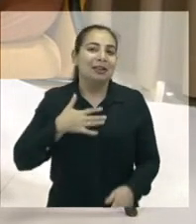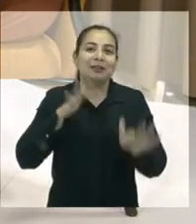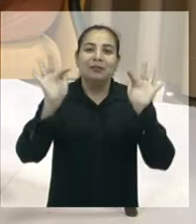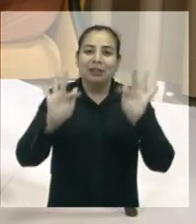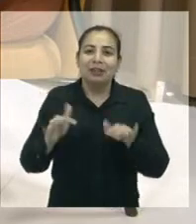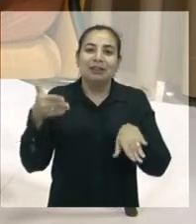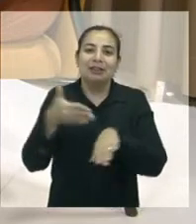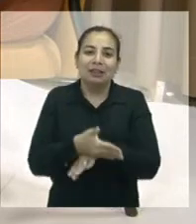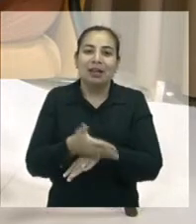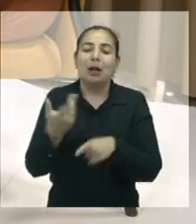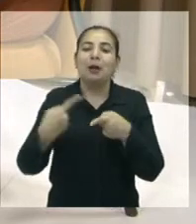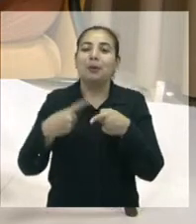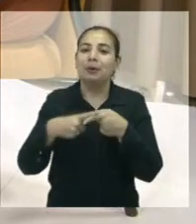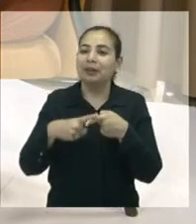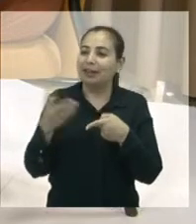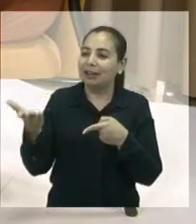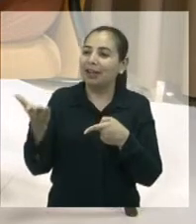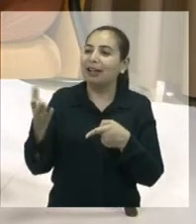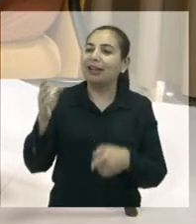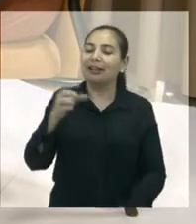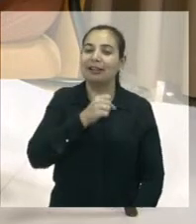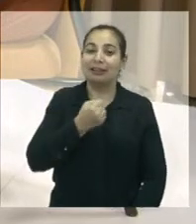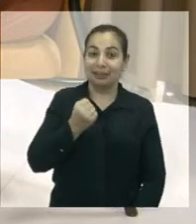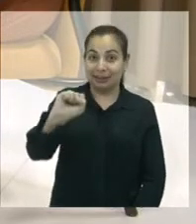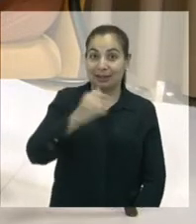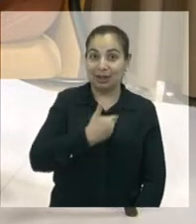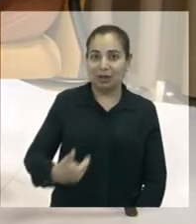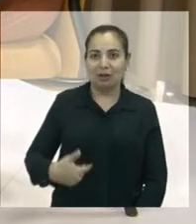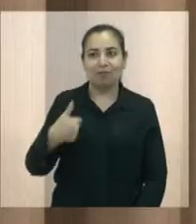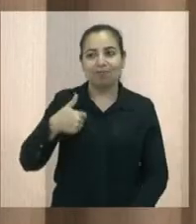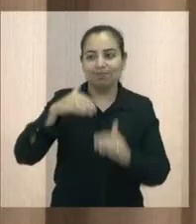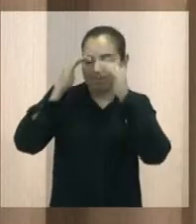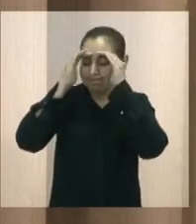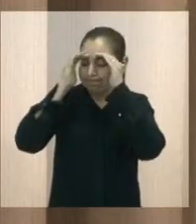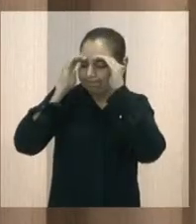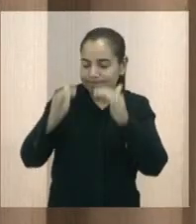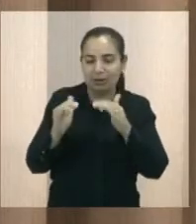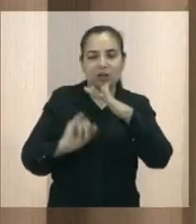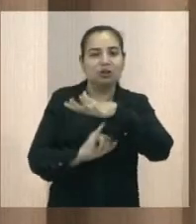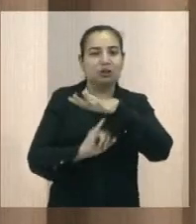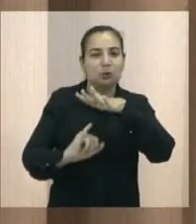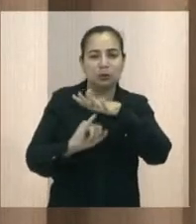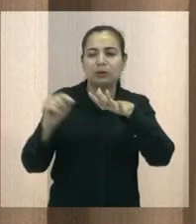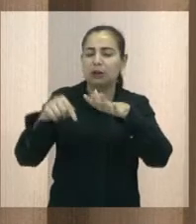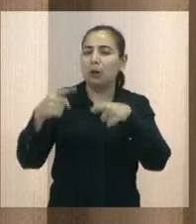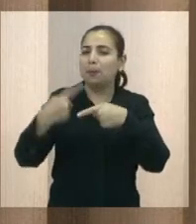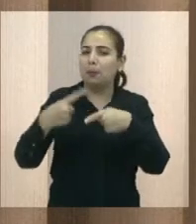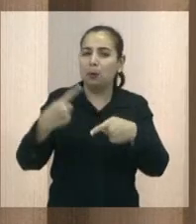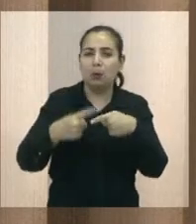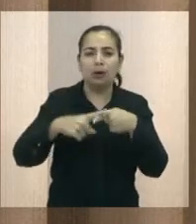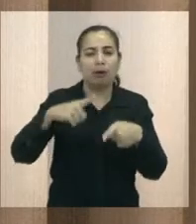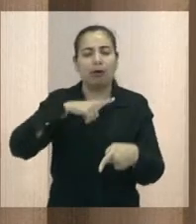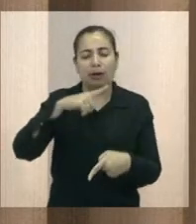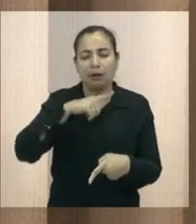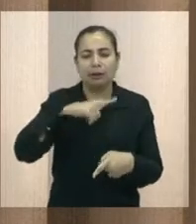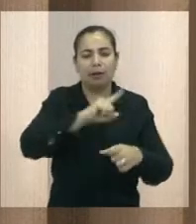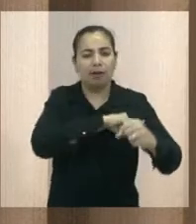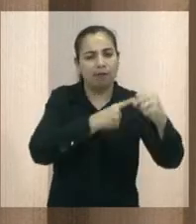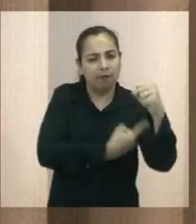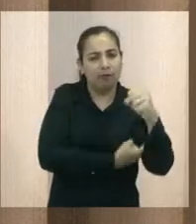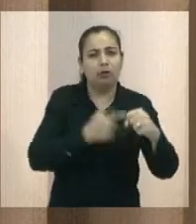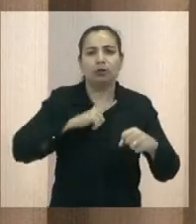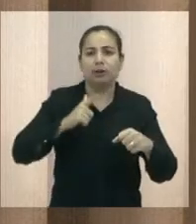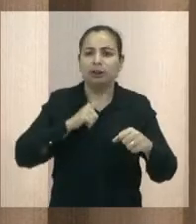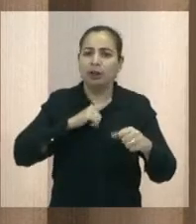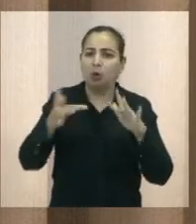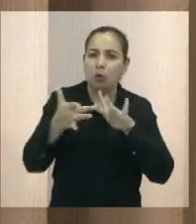né? A Defensoria Pública é uma instituição pela qual tenho um enorme respeito, né, pela sua força, pela sua presença no dia a dia da